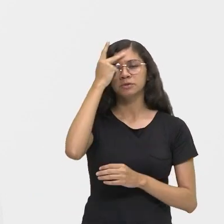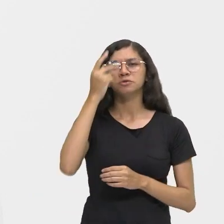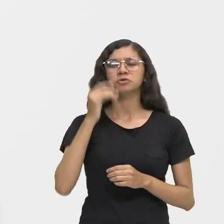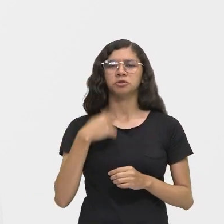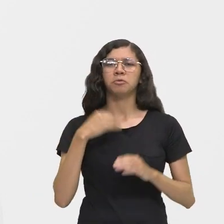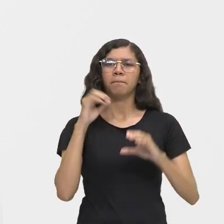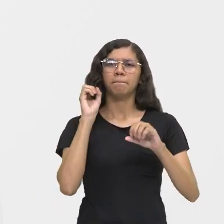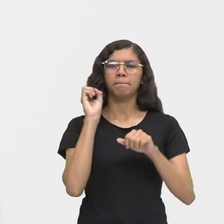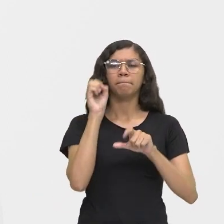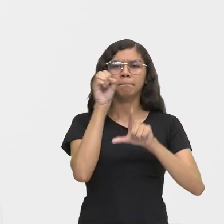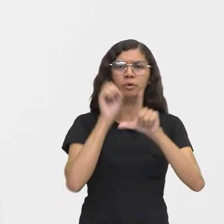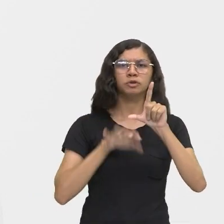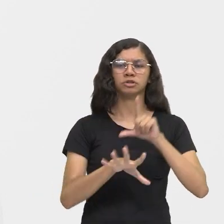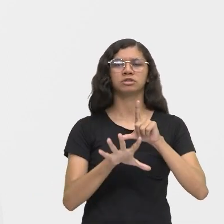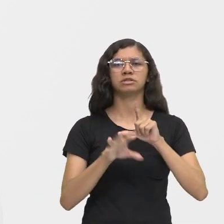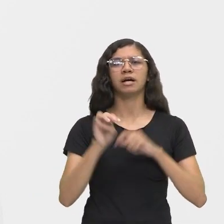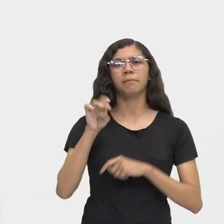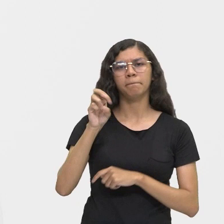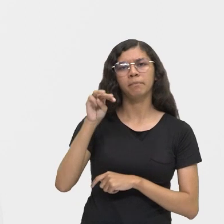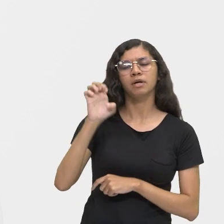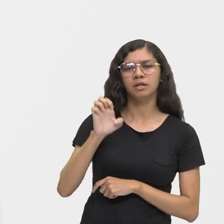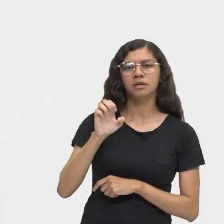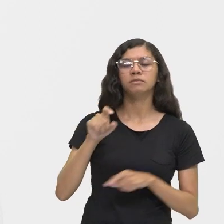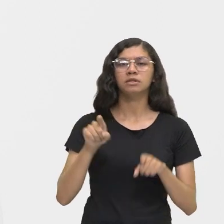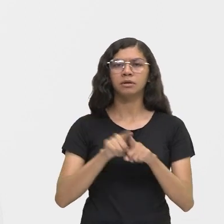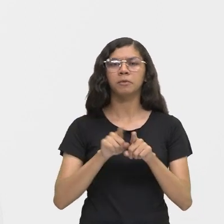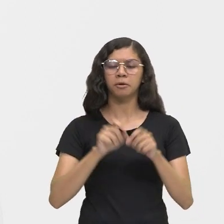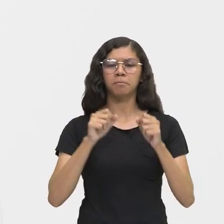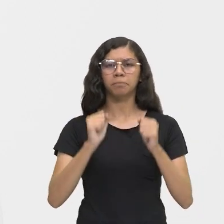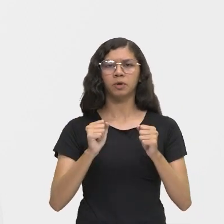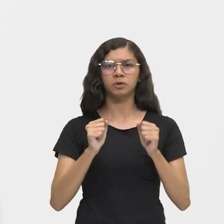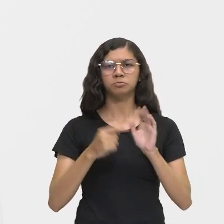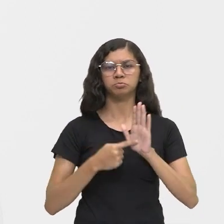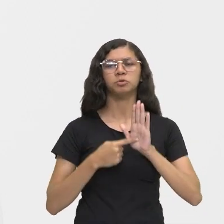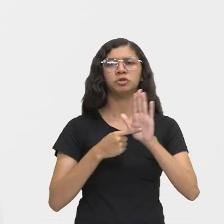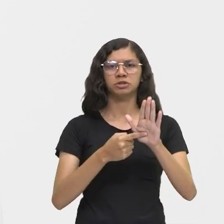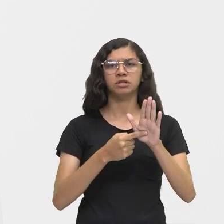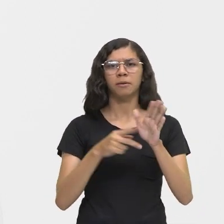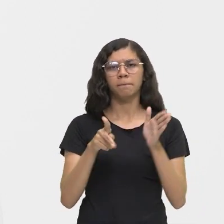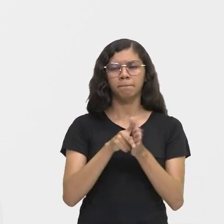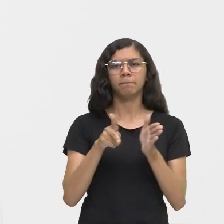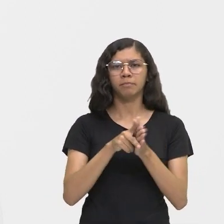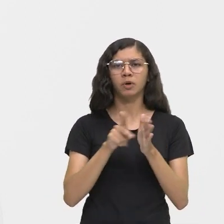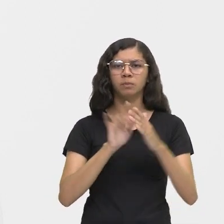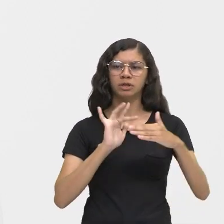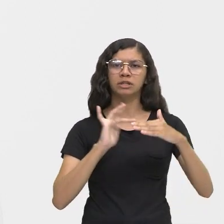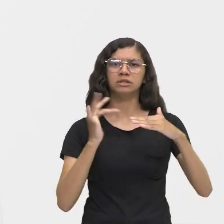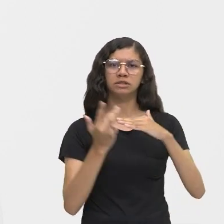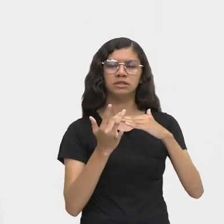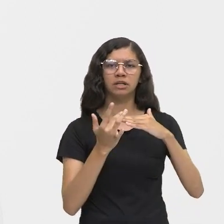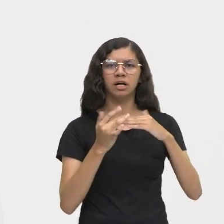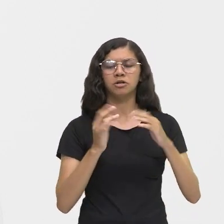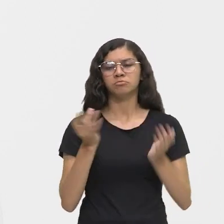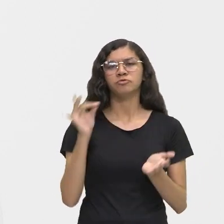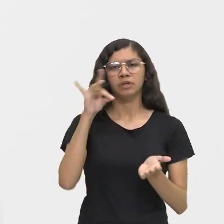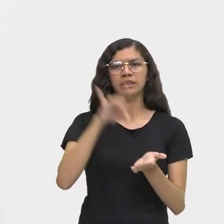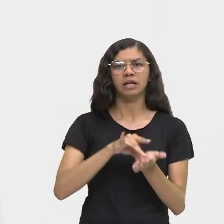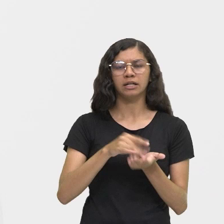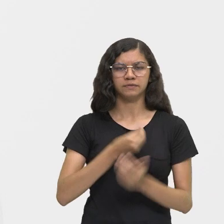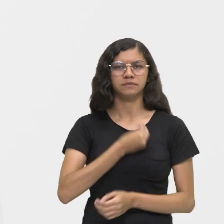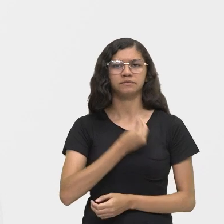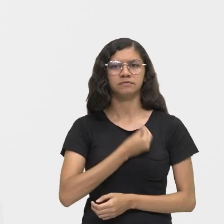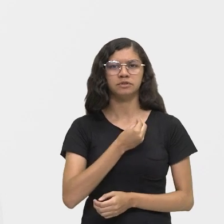memes também podem oferecer seus espaços e seus seguidores às causas da vida real,